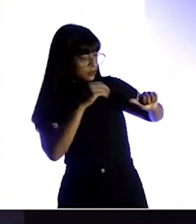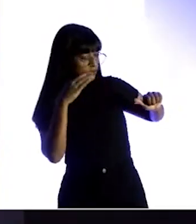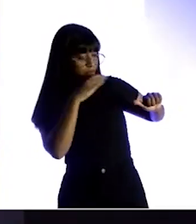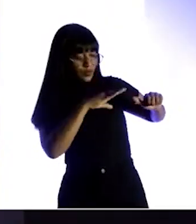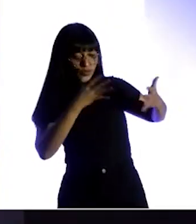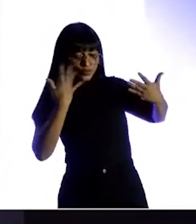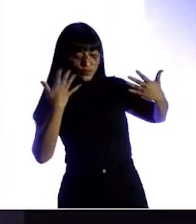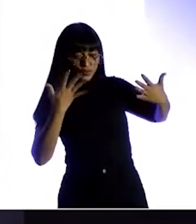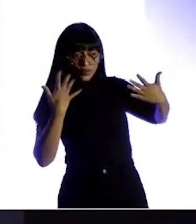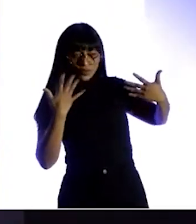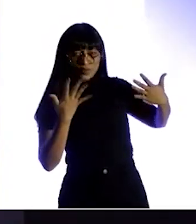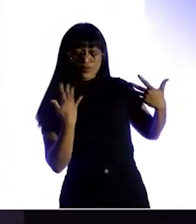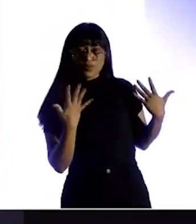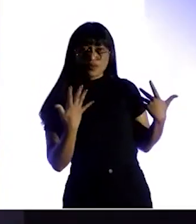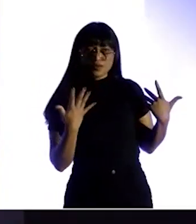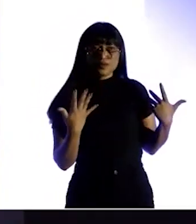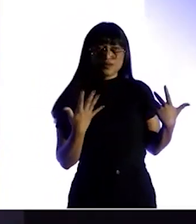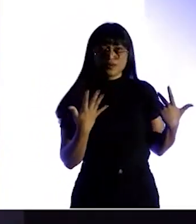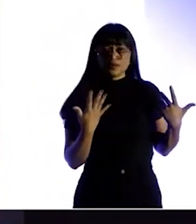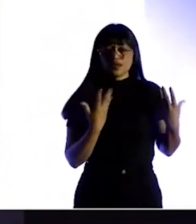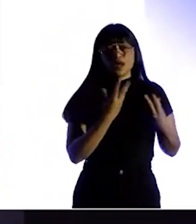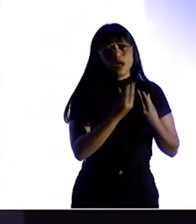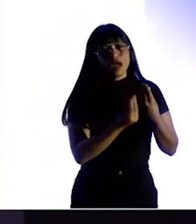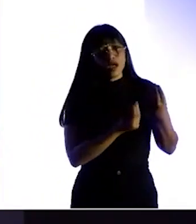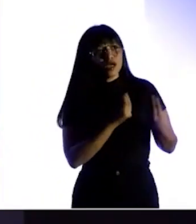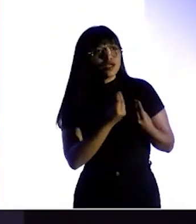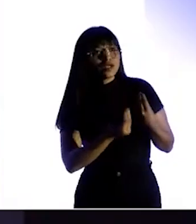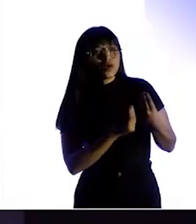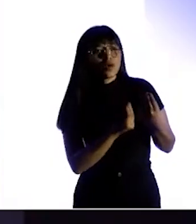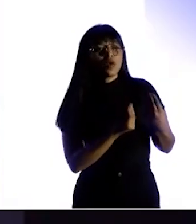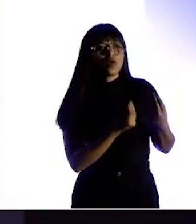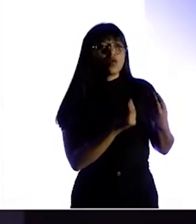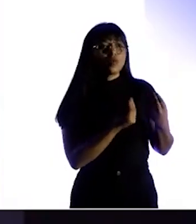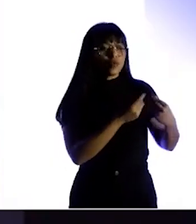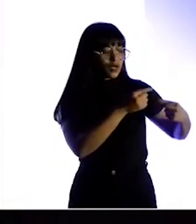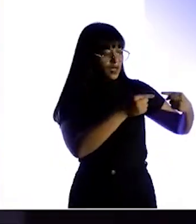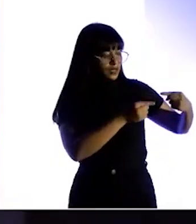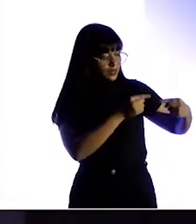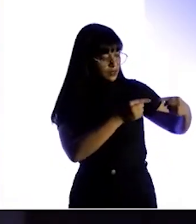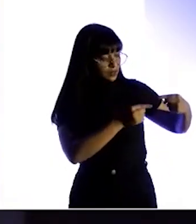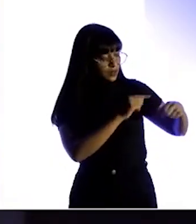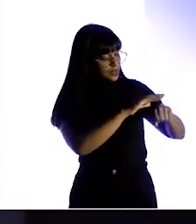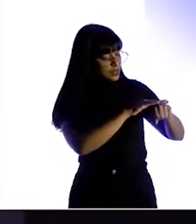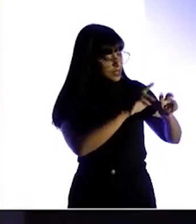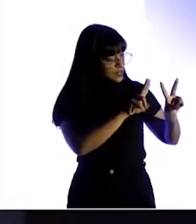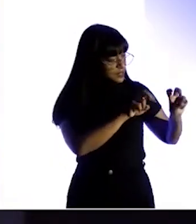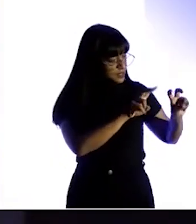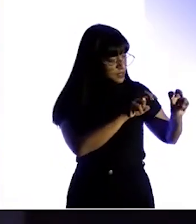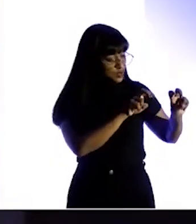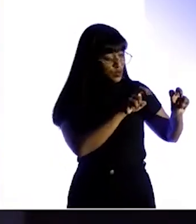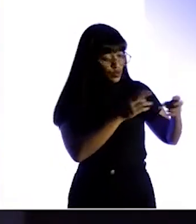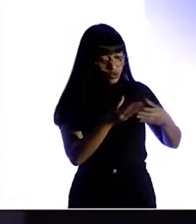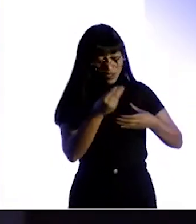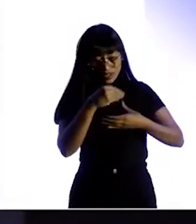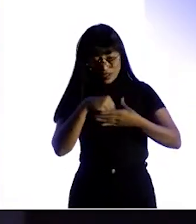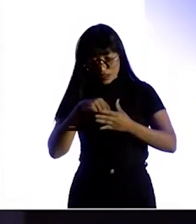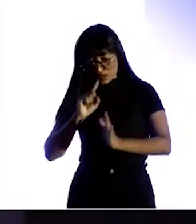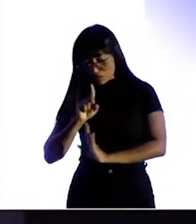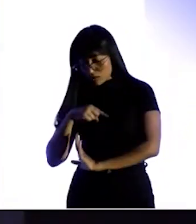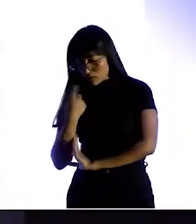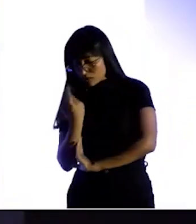como isso está sendo incorporado na nossa gestão, como isso está entrando de forma